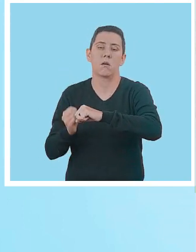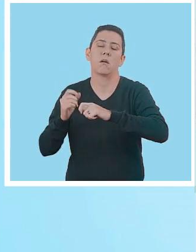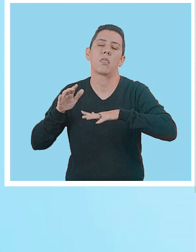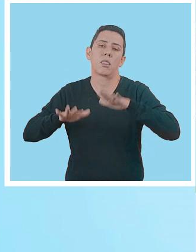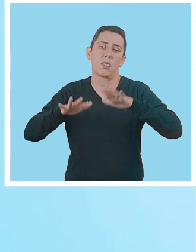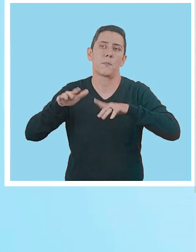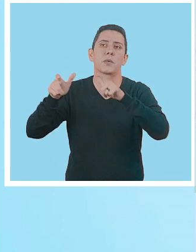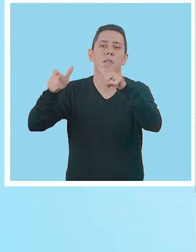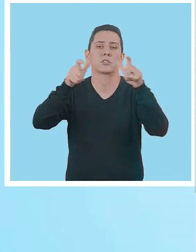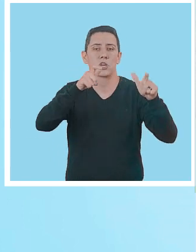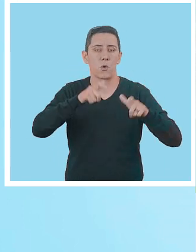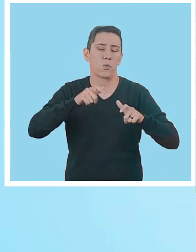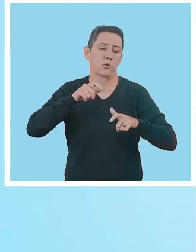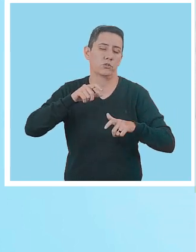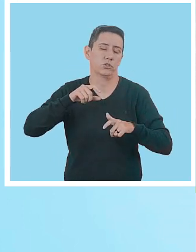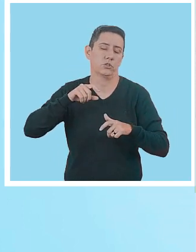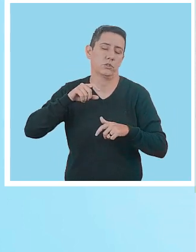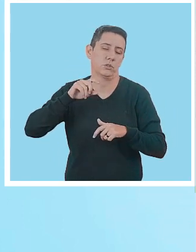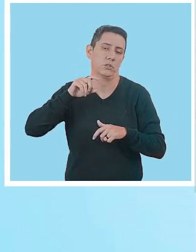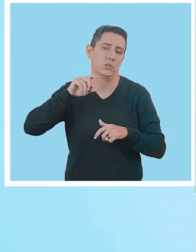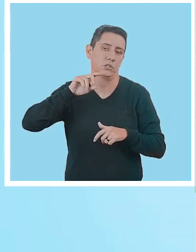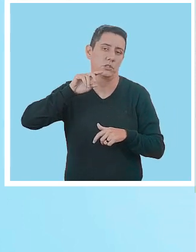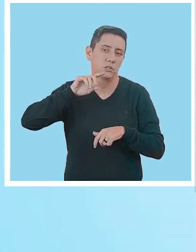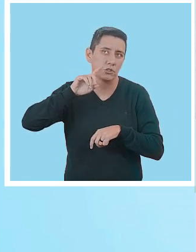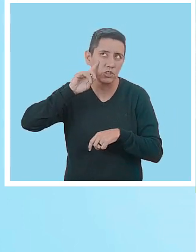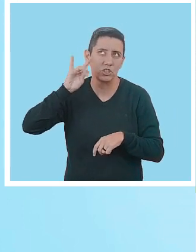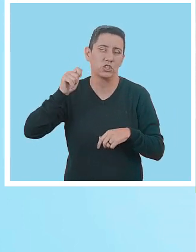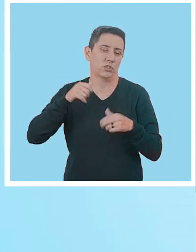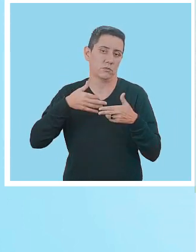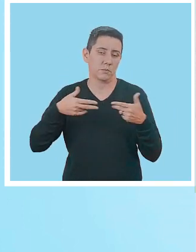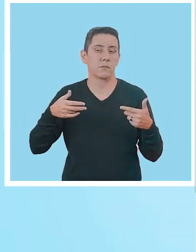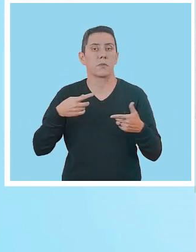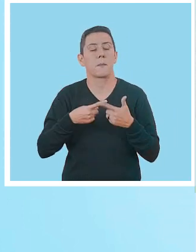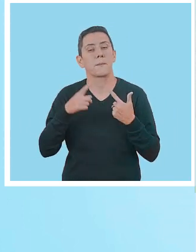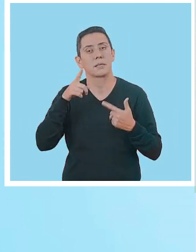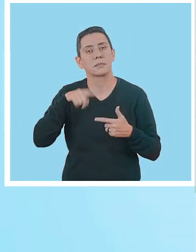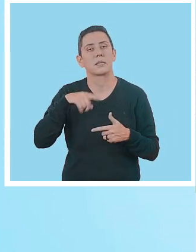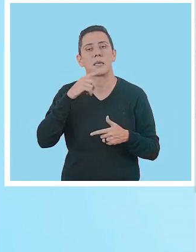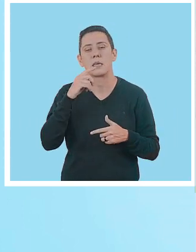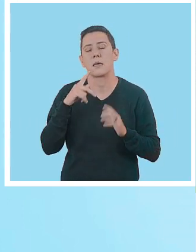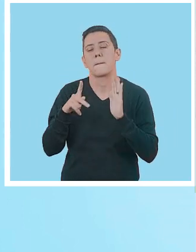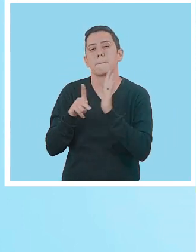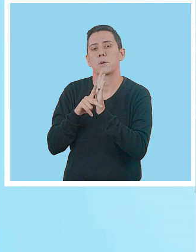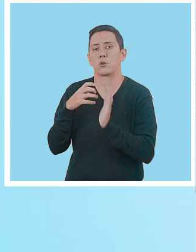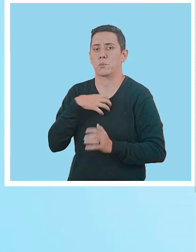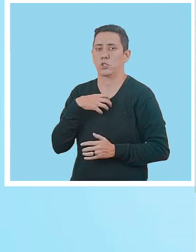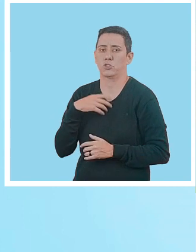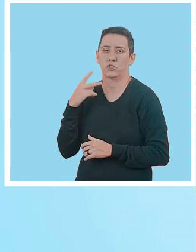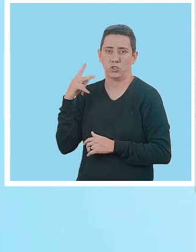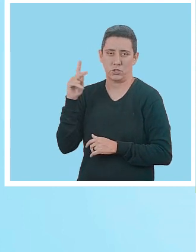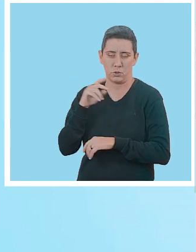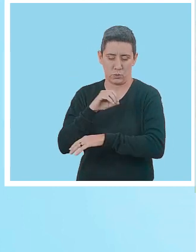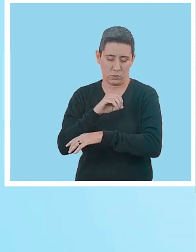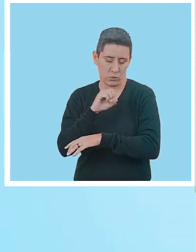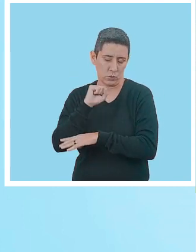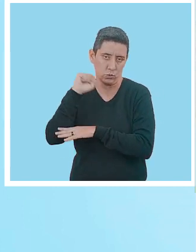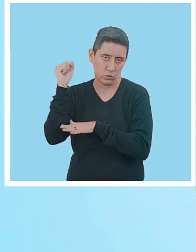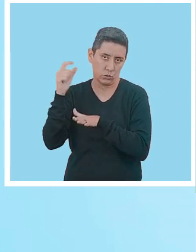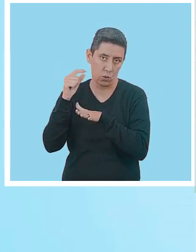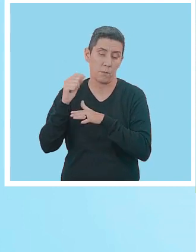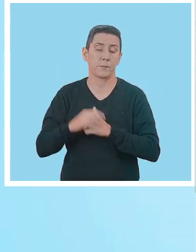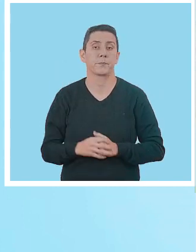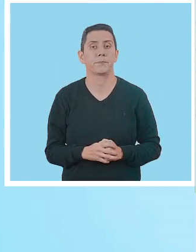local e sim é mas basicamente é um perfil de um ano de produção de energia né e a linha vermelha